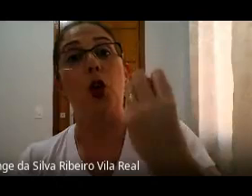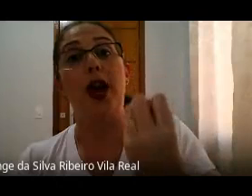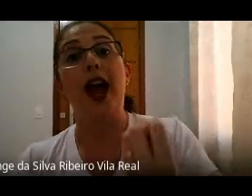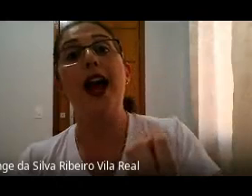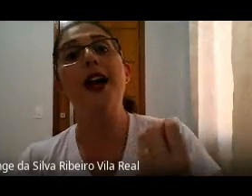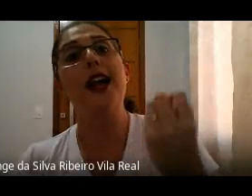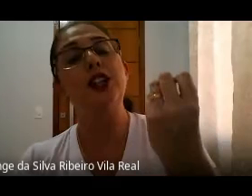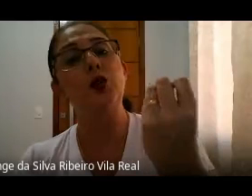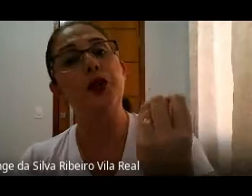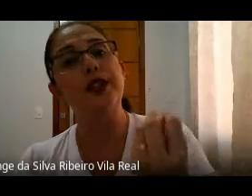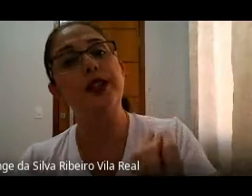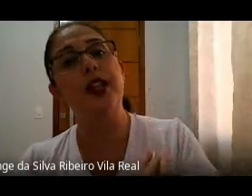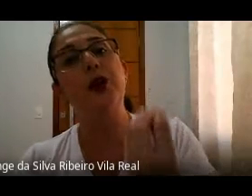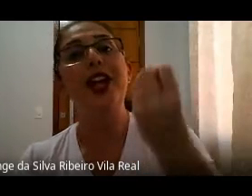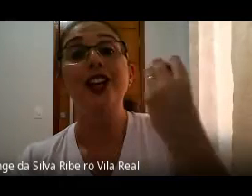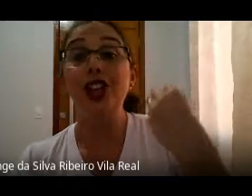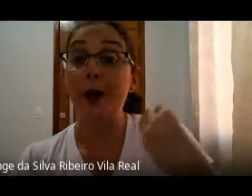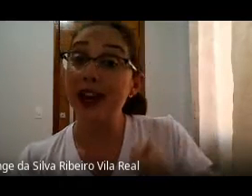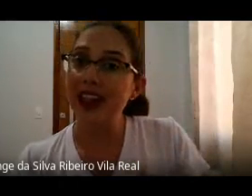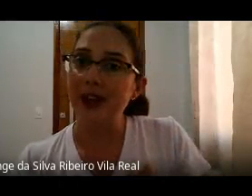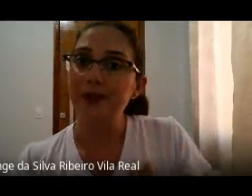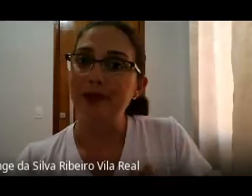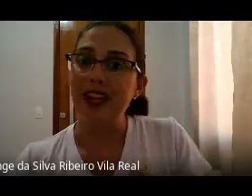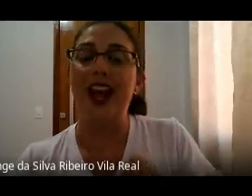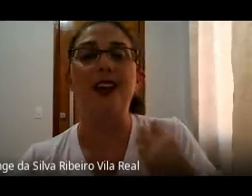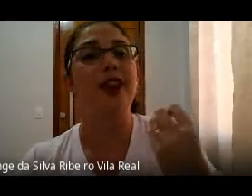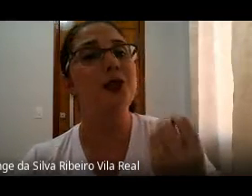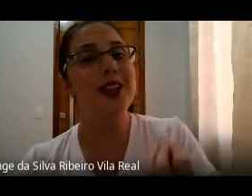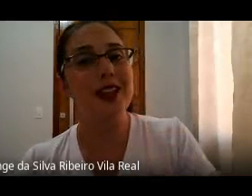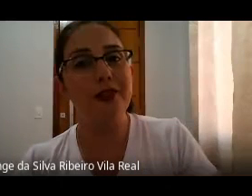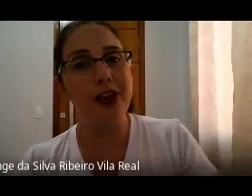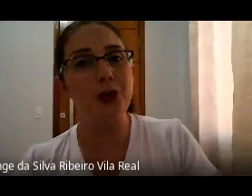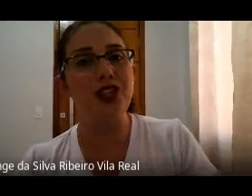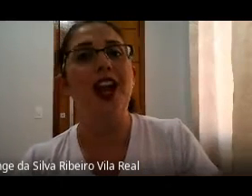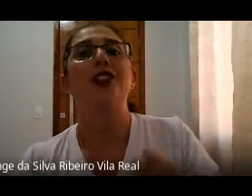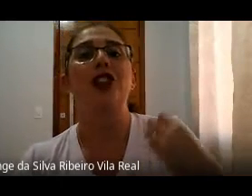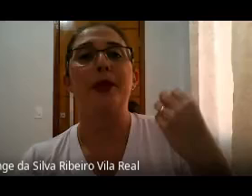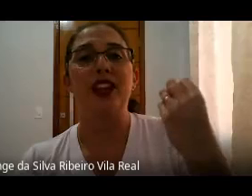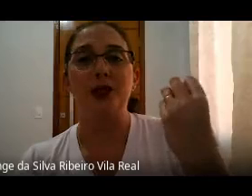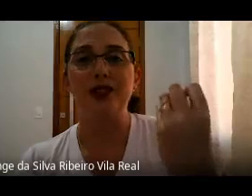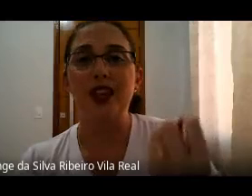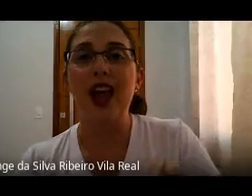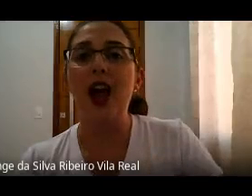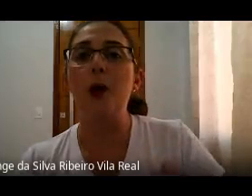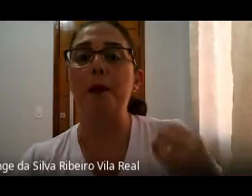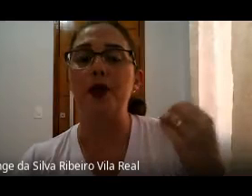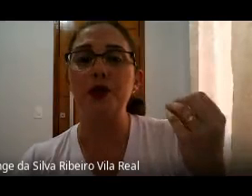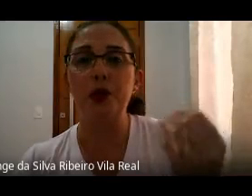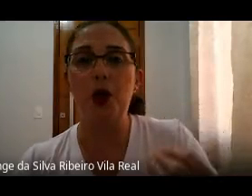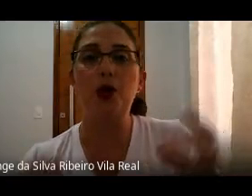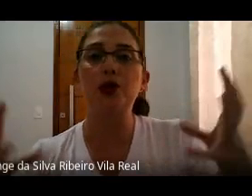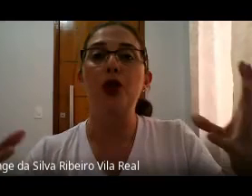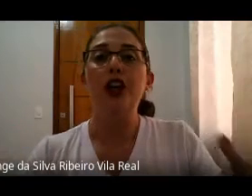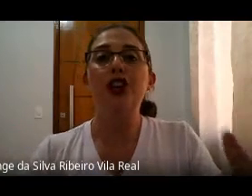se colocar à disposição de aprender. E aí vem os desafios de aprender um sinal